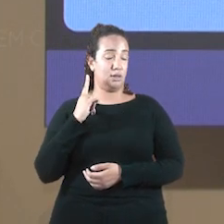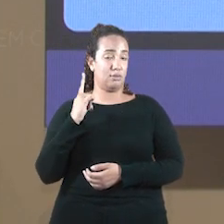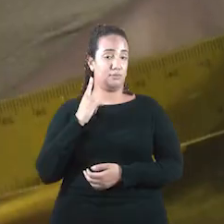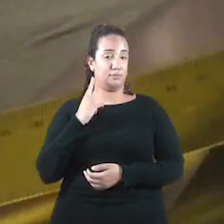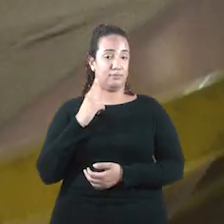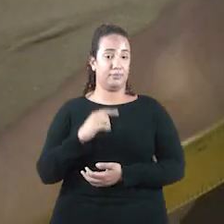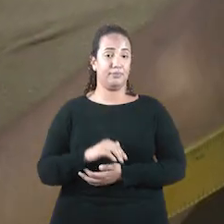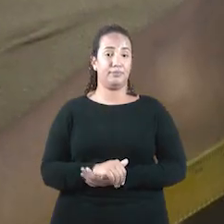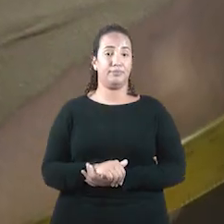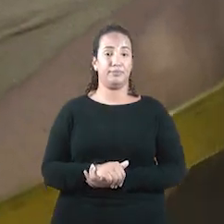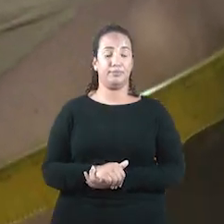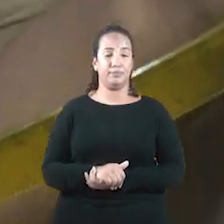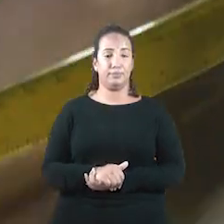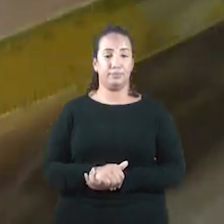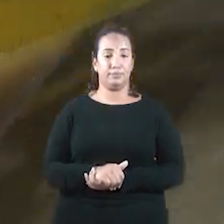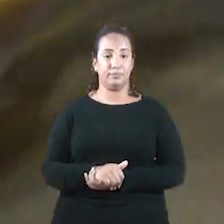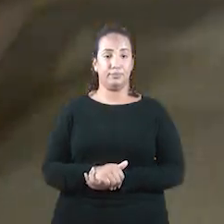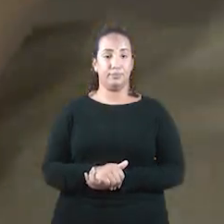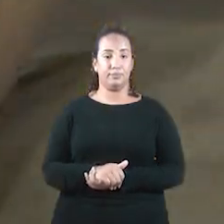tem